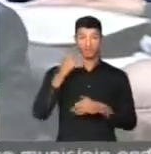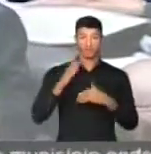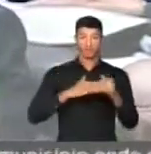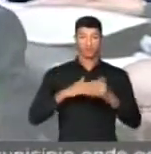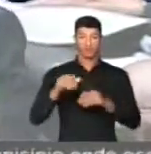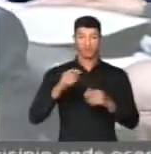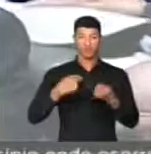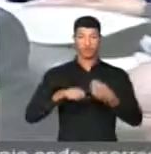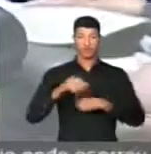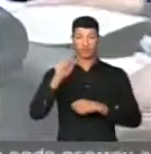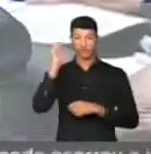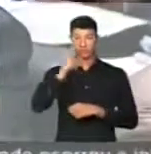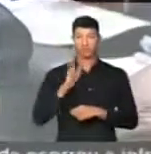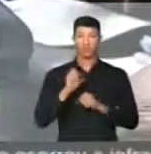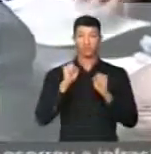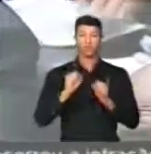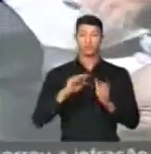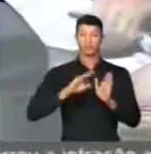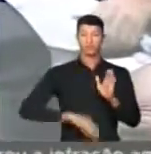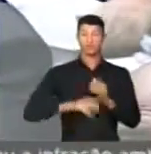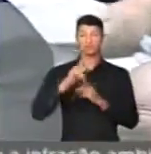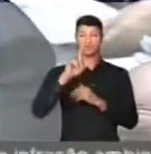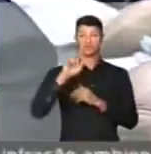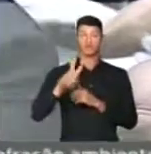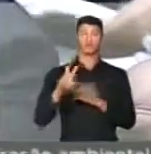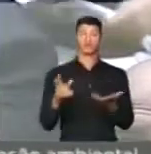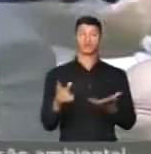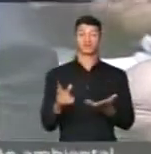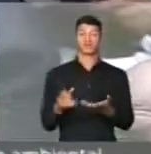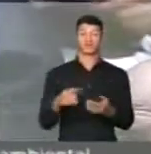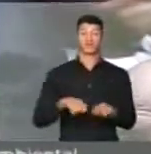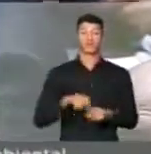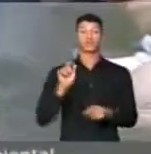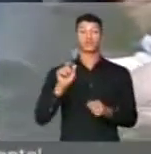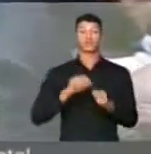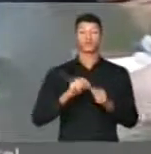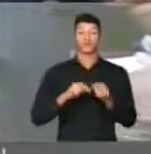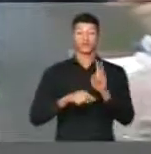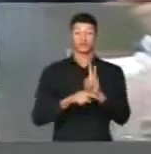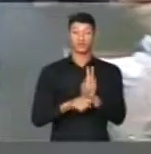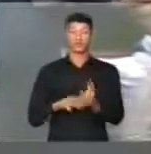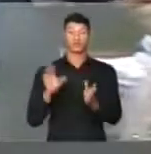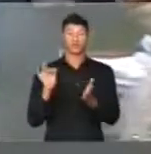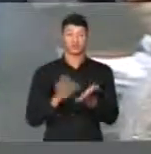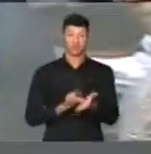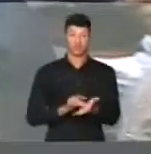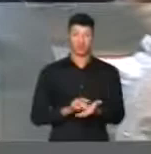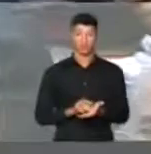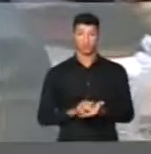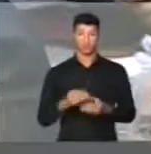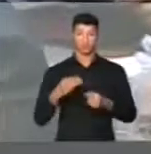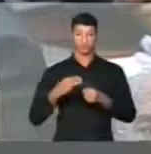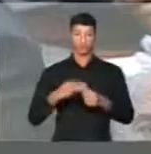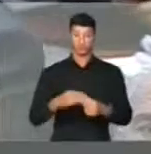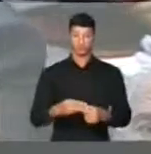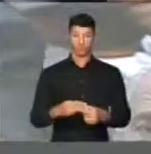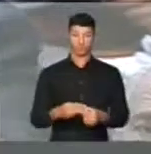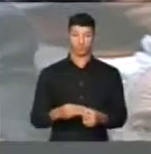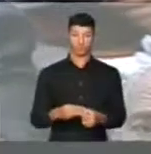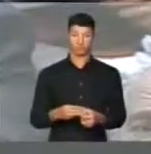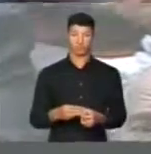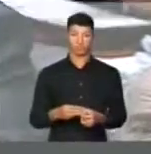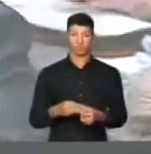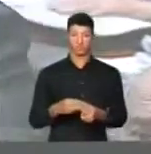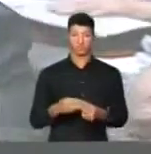qualquer associação nacional pode derrubar esse PLV. Então, quem faz defesa real dos municípios,